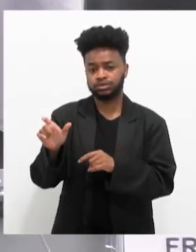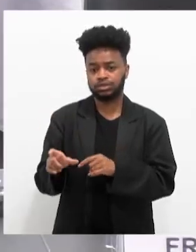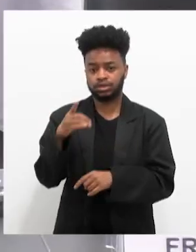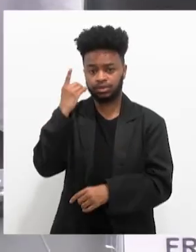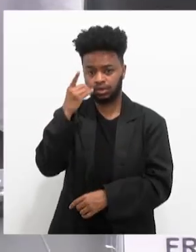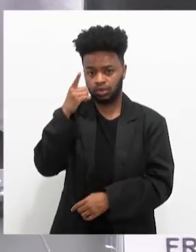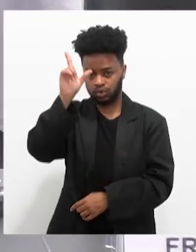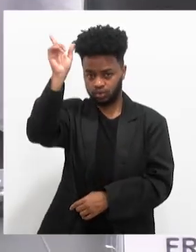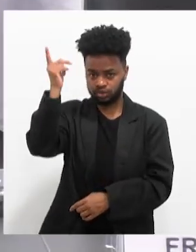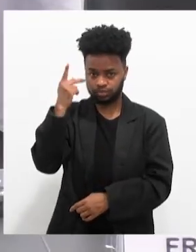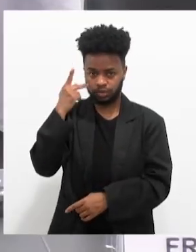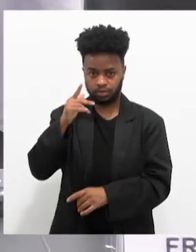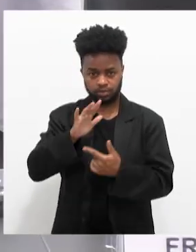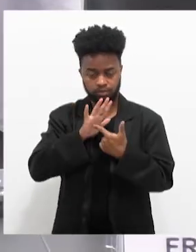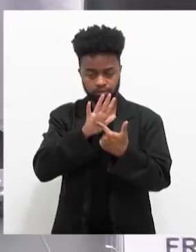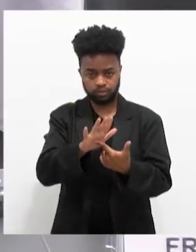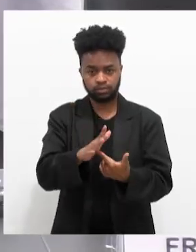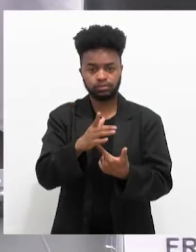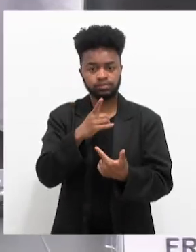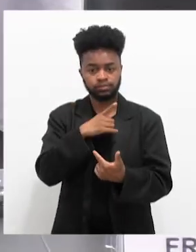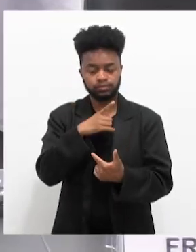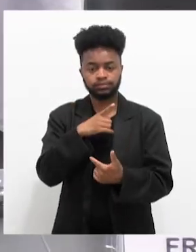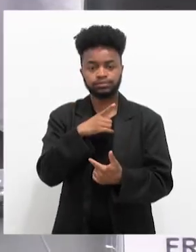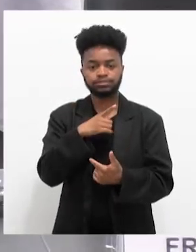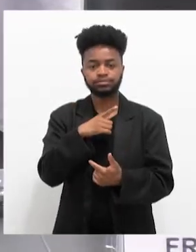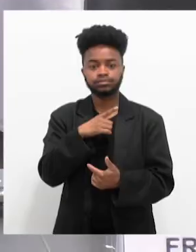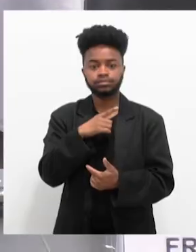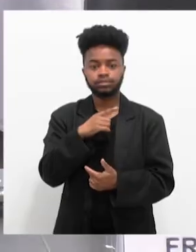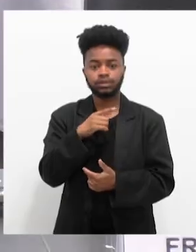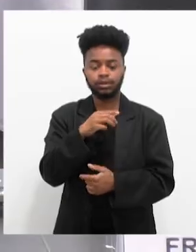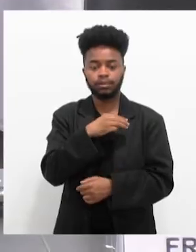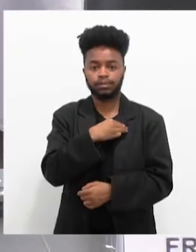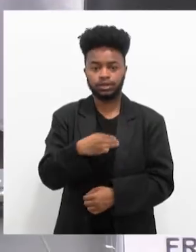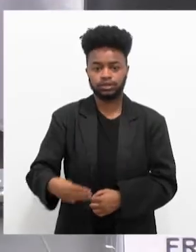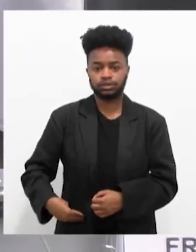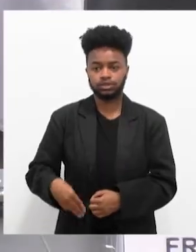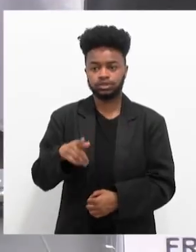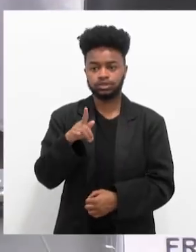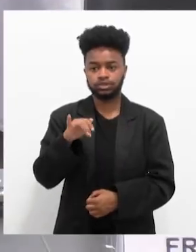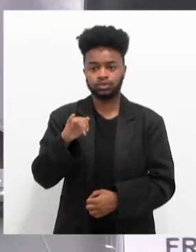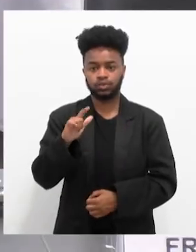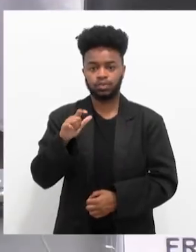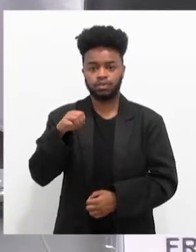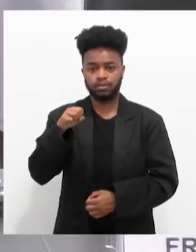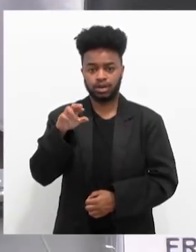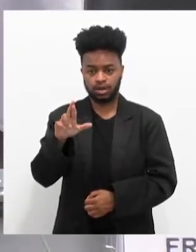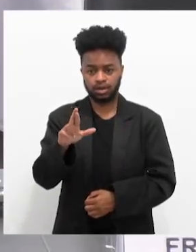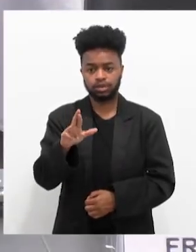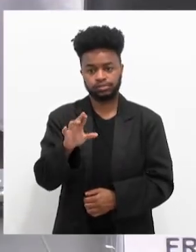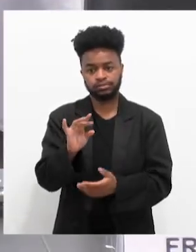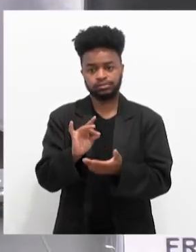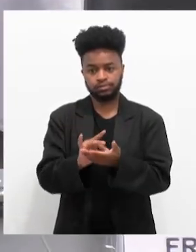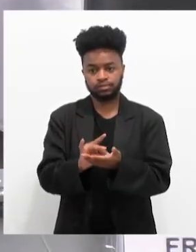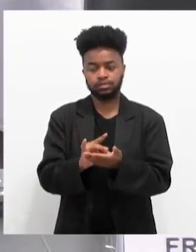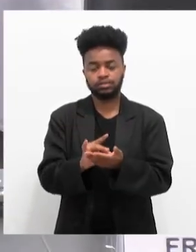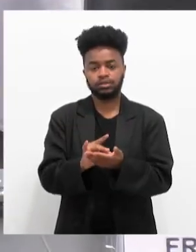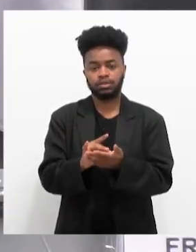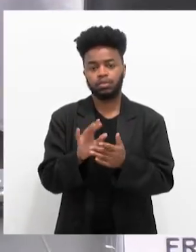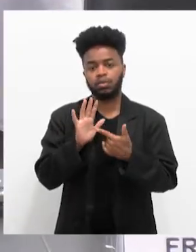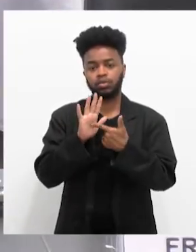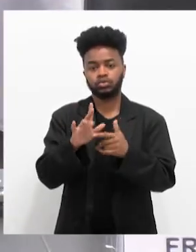até precedente do ministro Gilmar Mendes, na ADI 7056, que é justamente dessa invasão de